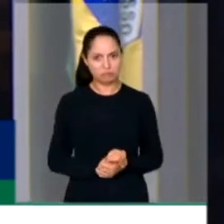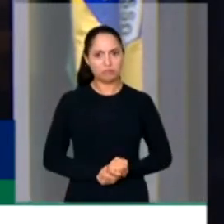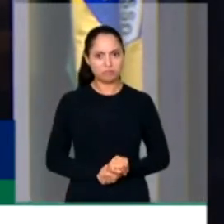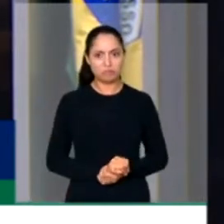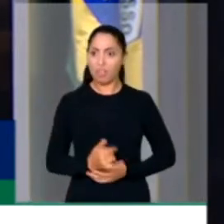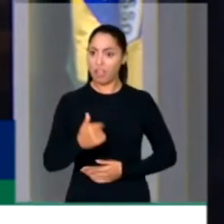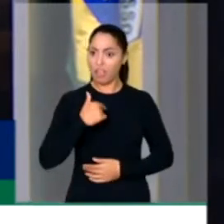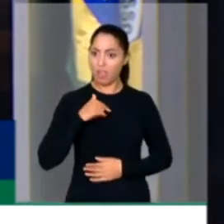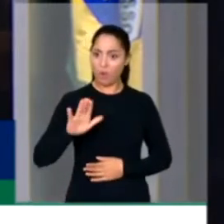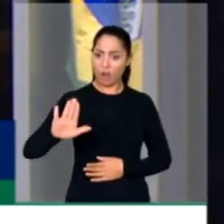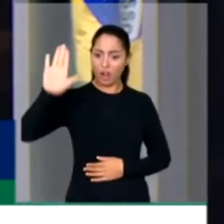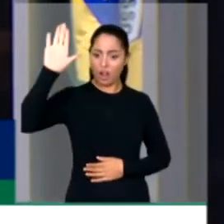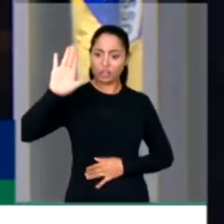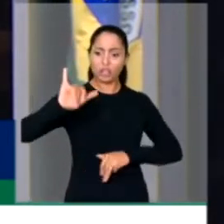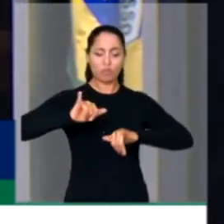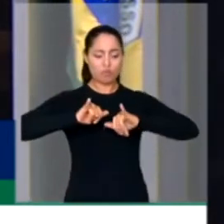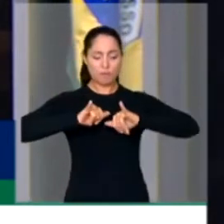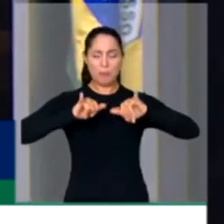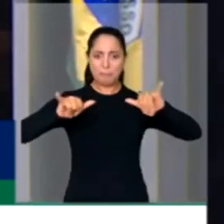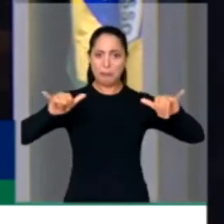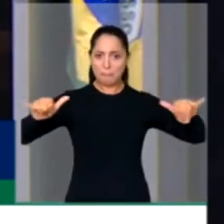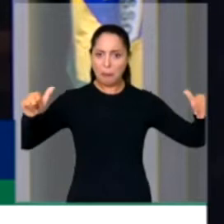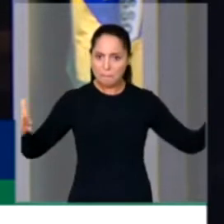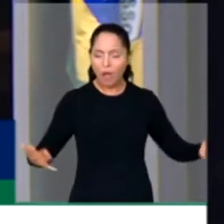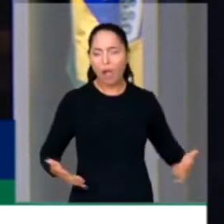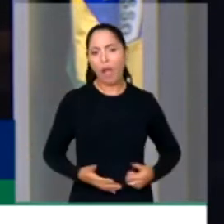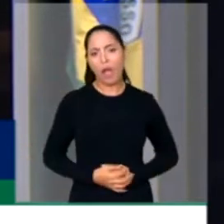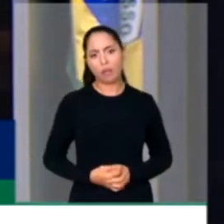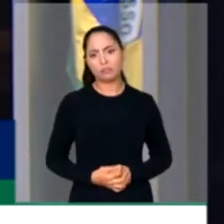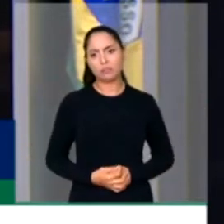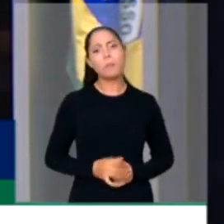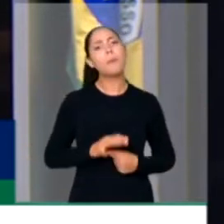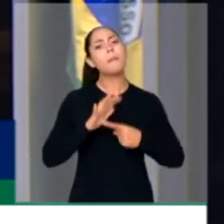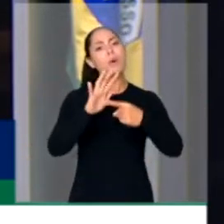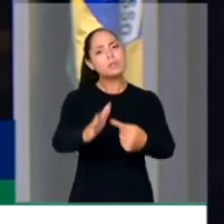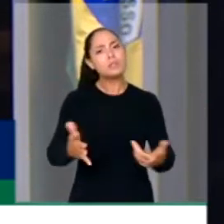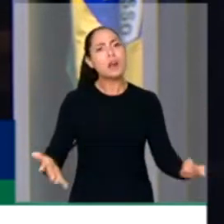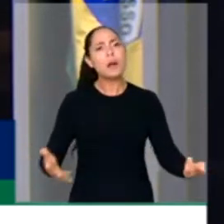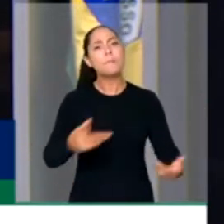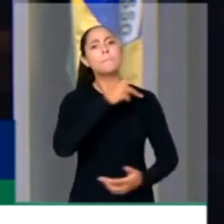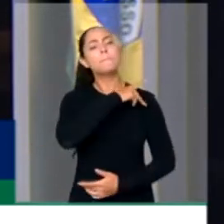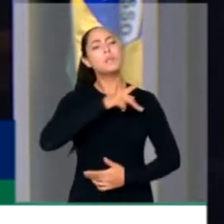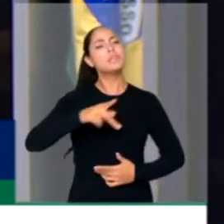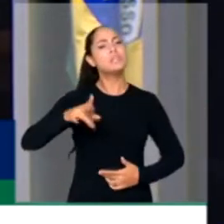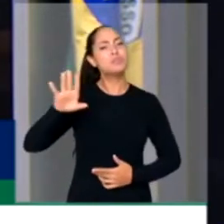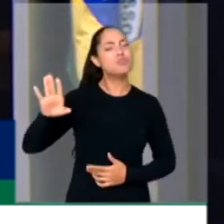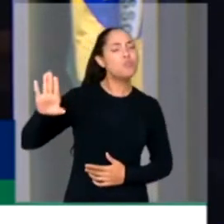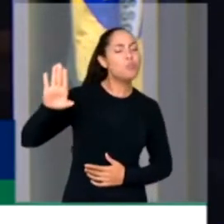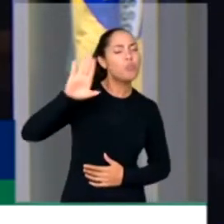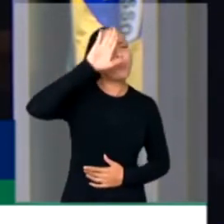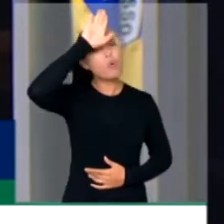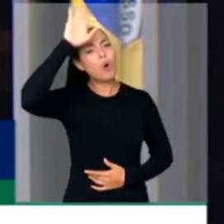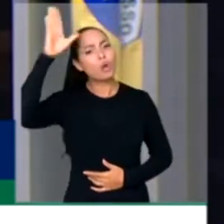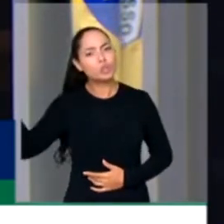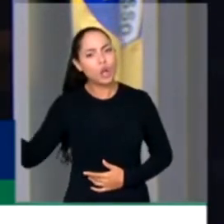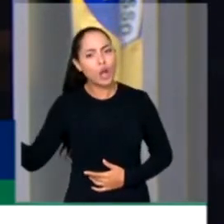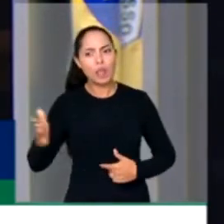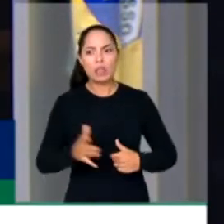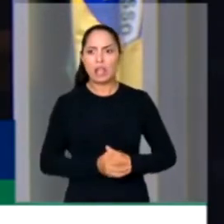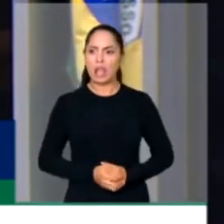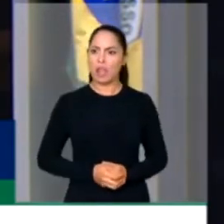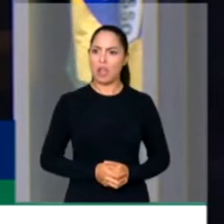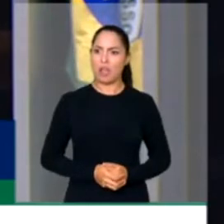protesto para mostrar o quanto o presidente Jair Bolsonaro não é nada mais do